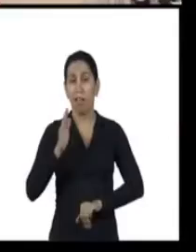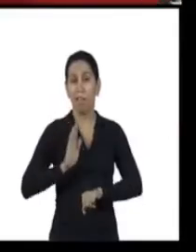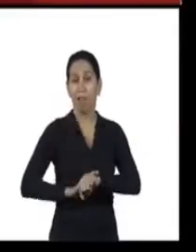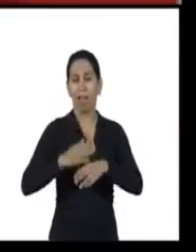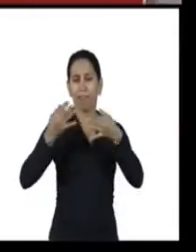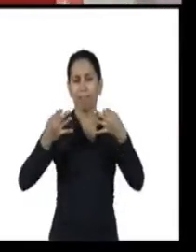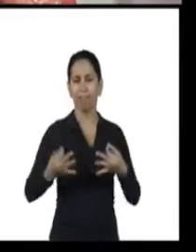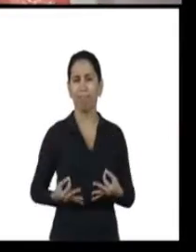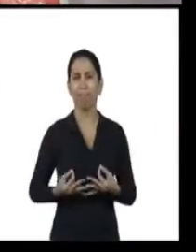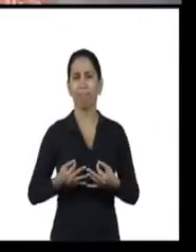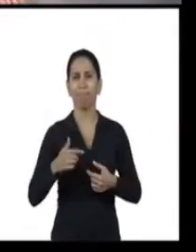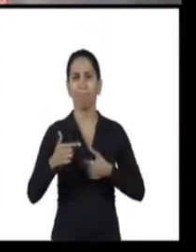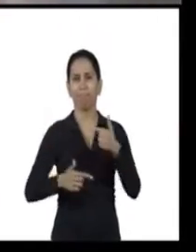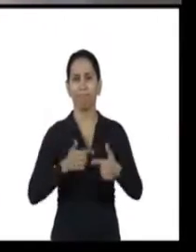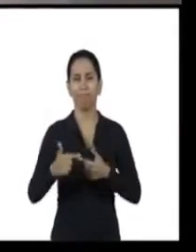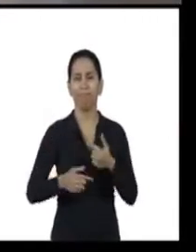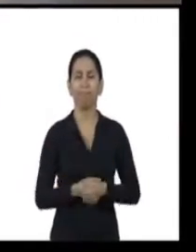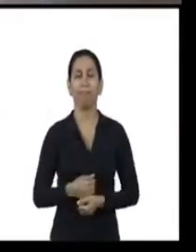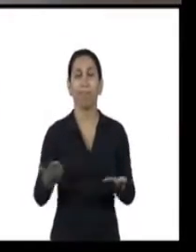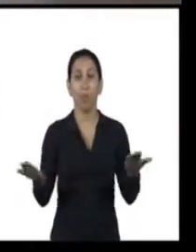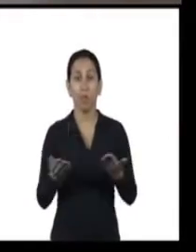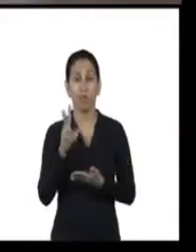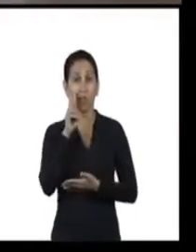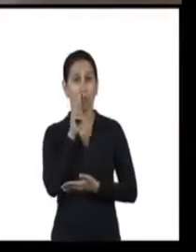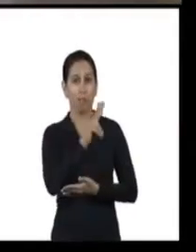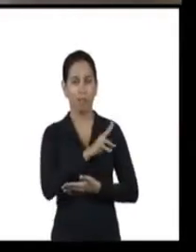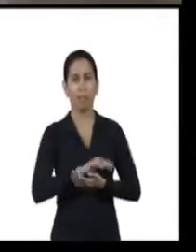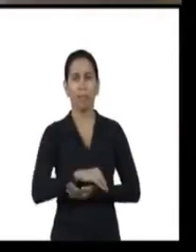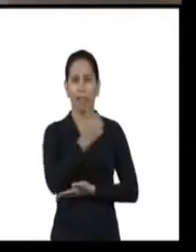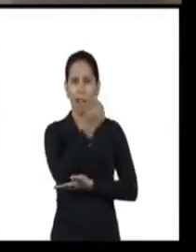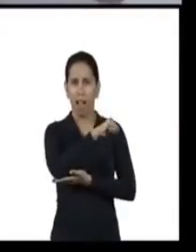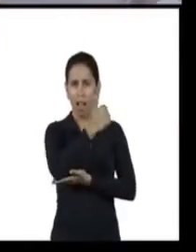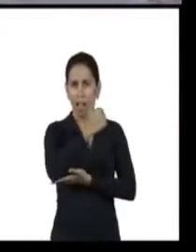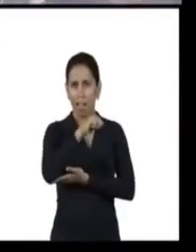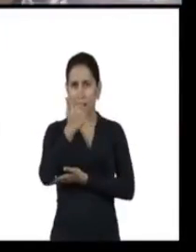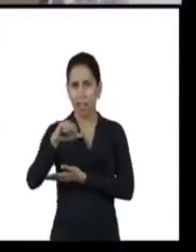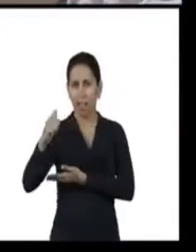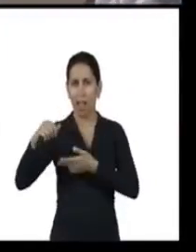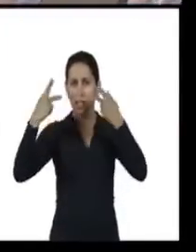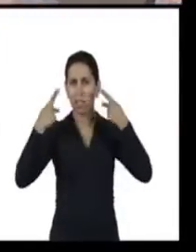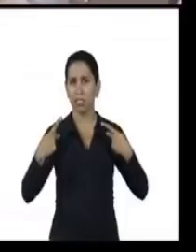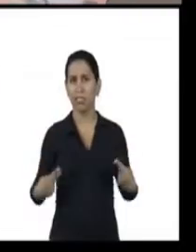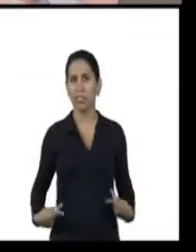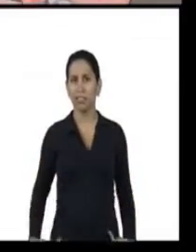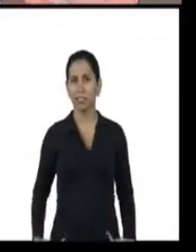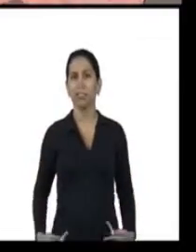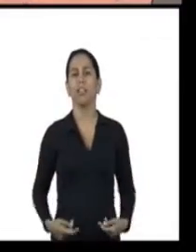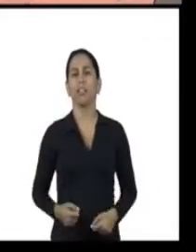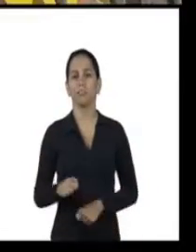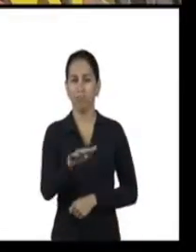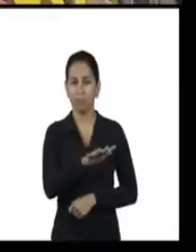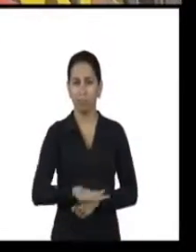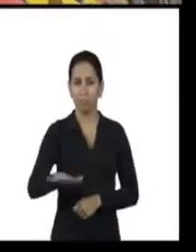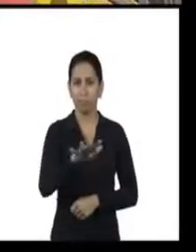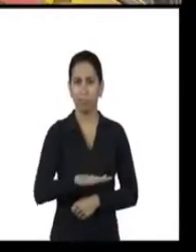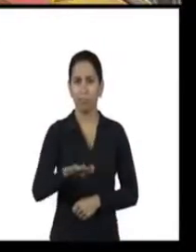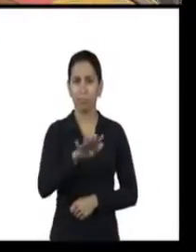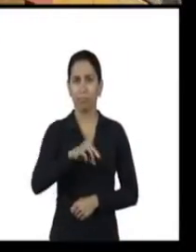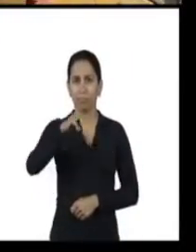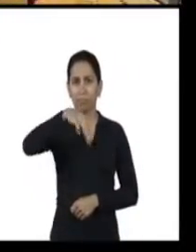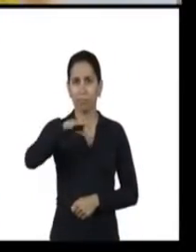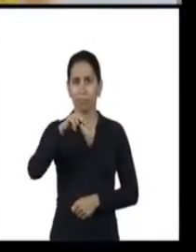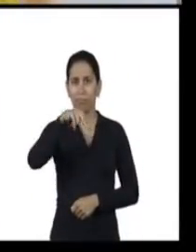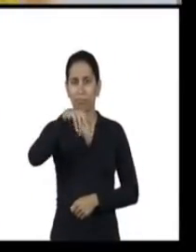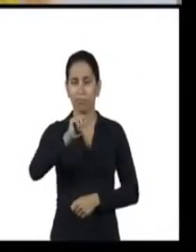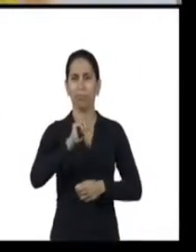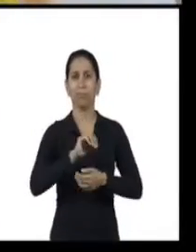atividades. Neste programa você vai ver a análise ergonômica dentro da mina de superfície, a ergonomia